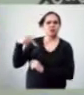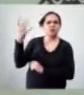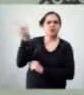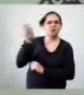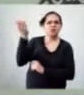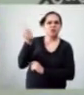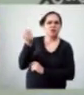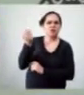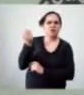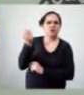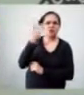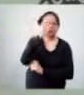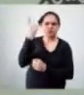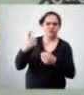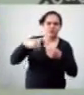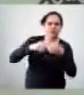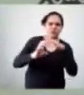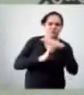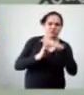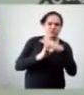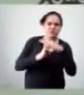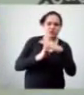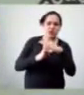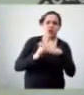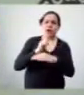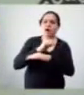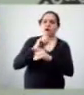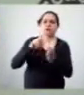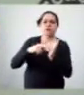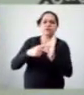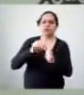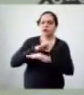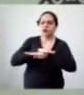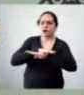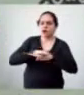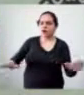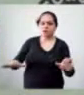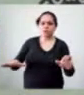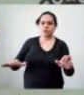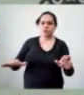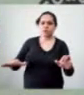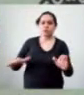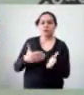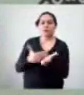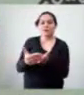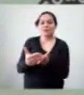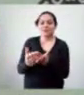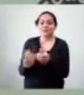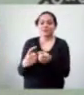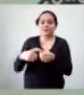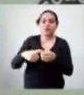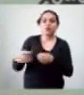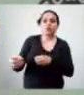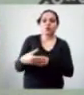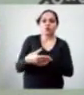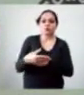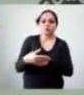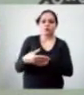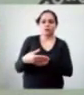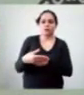o vínculo estaria automaticamente rompido e iniciaria um novo